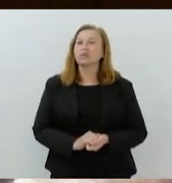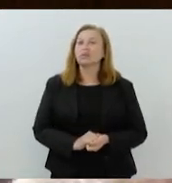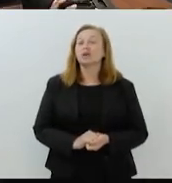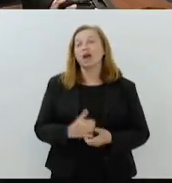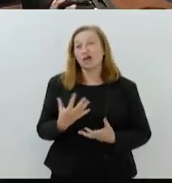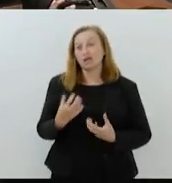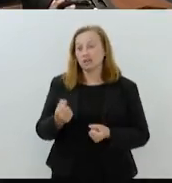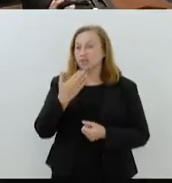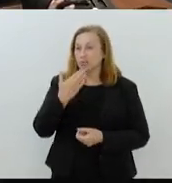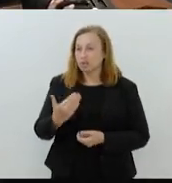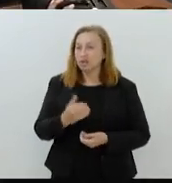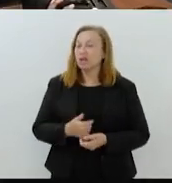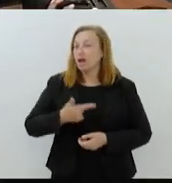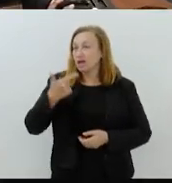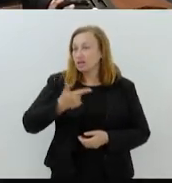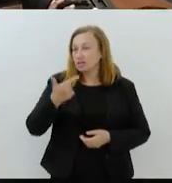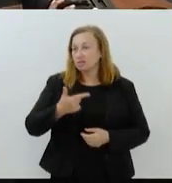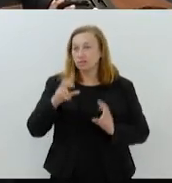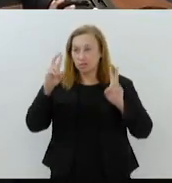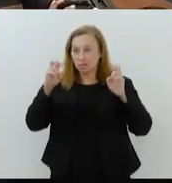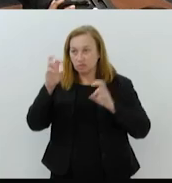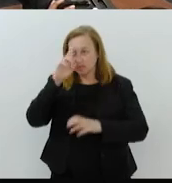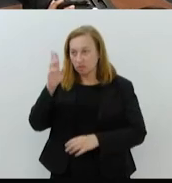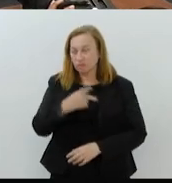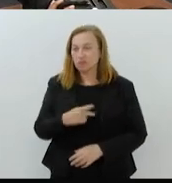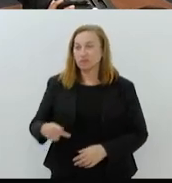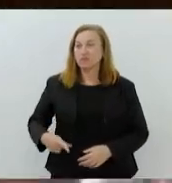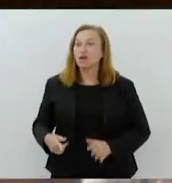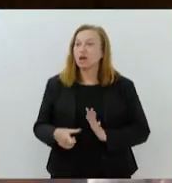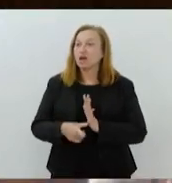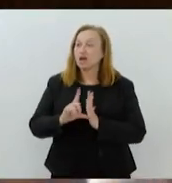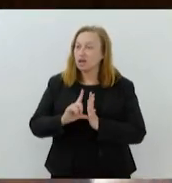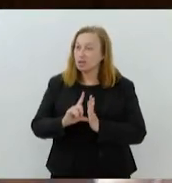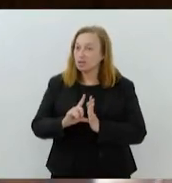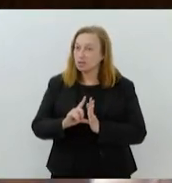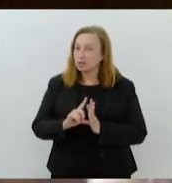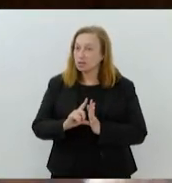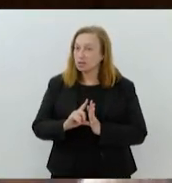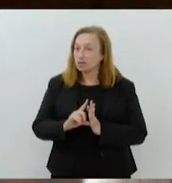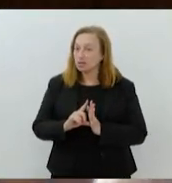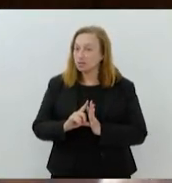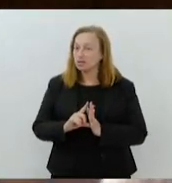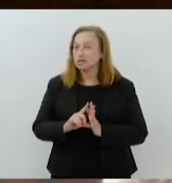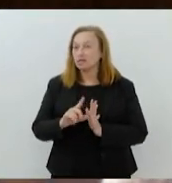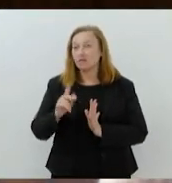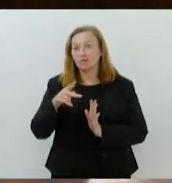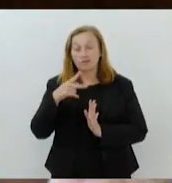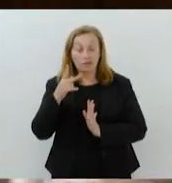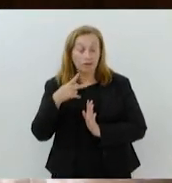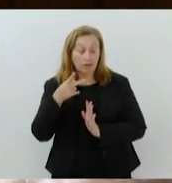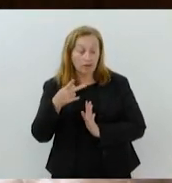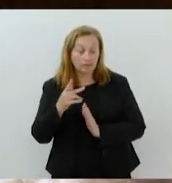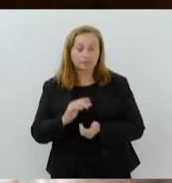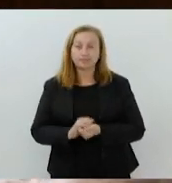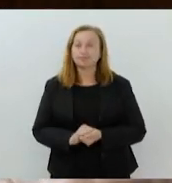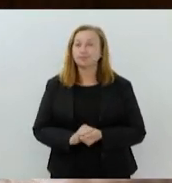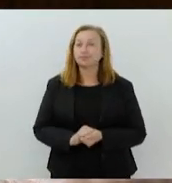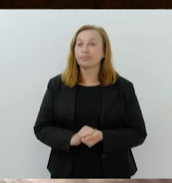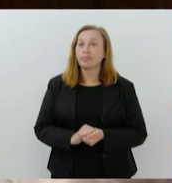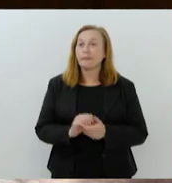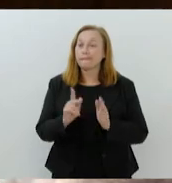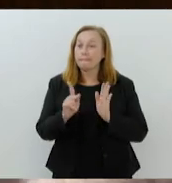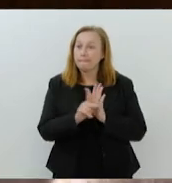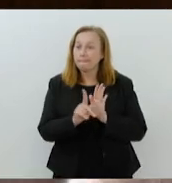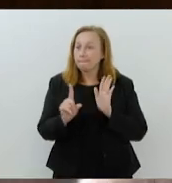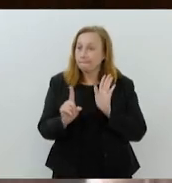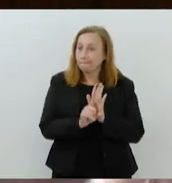pedido de Vossa Excelência. A segunda questão, senhor presidente, antes que seja levantada, o projeto